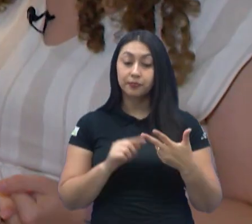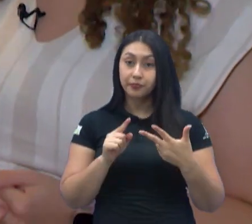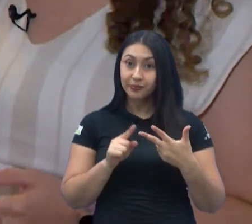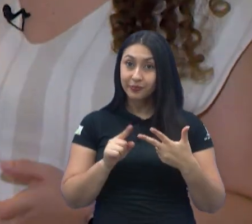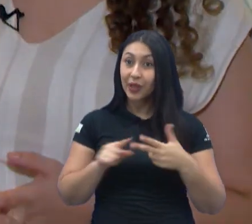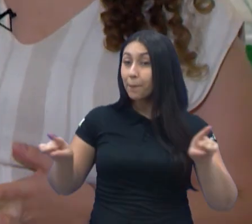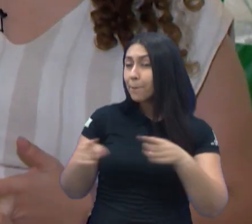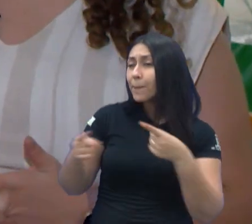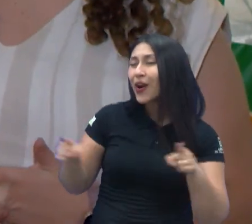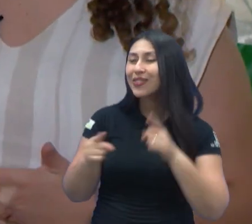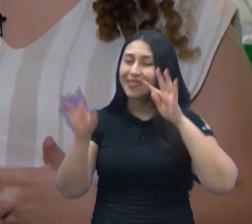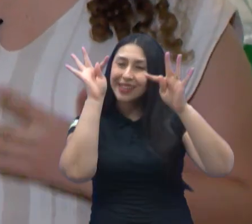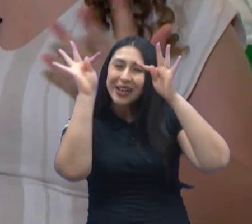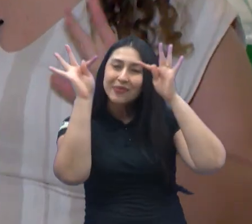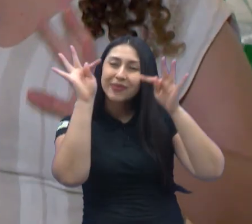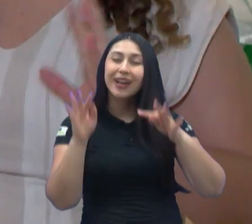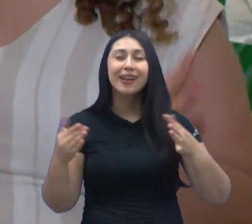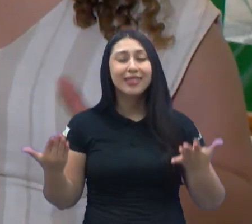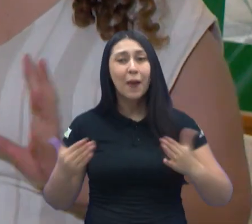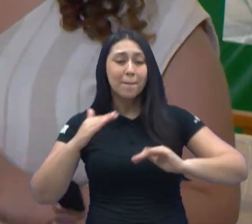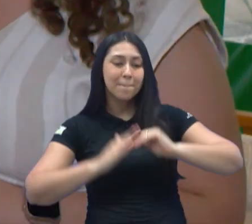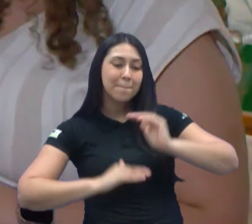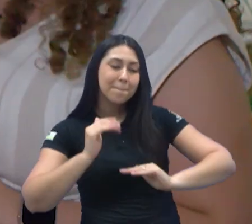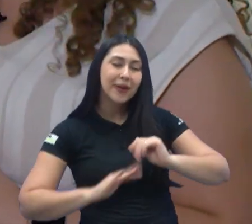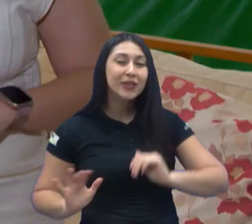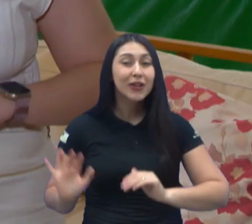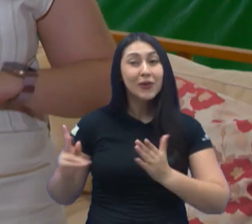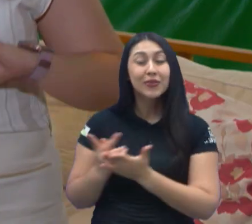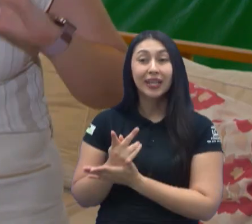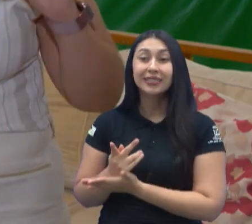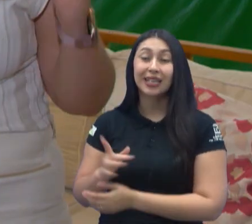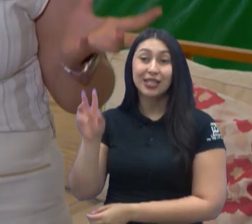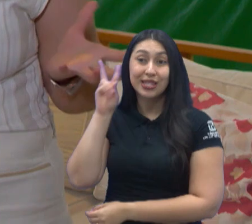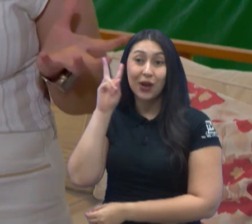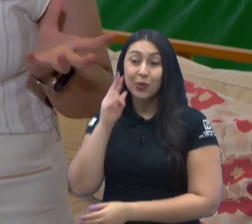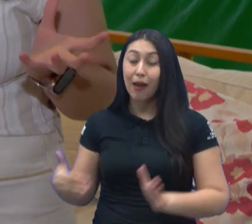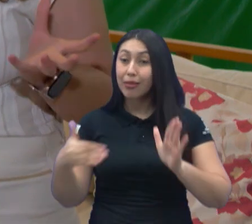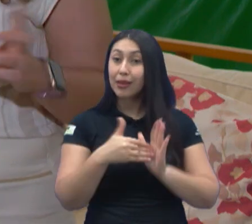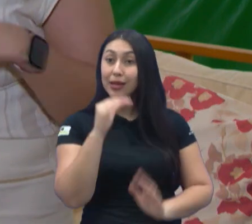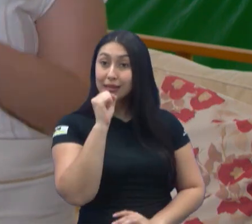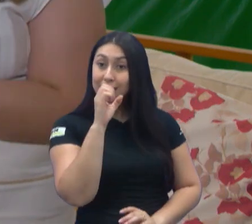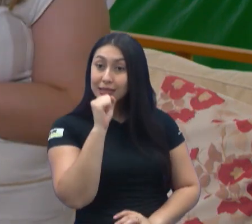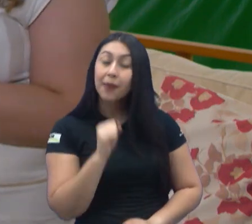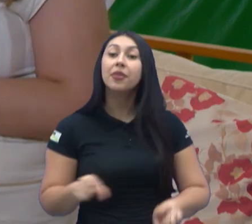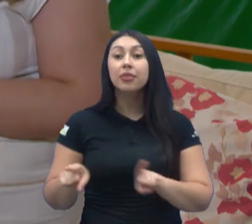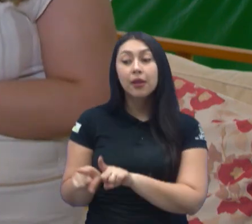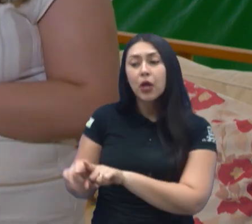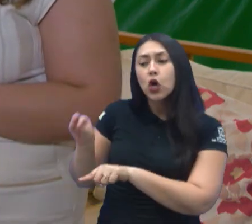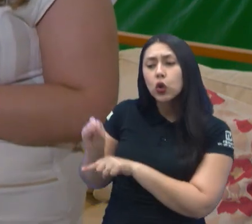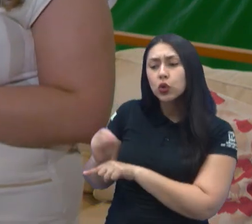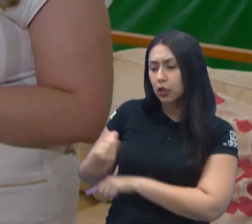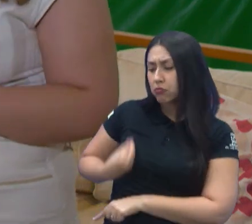musicoterapeuta, né? Então, são atividades que acontecem ali de segunda a sábado. Então, a gente tem o cuidado longitudinal e a gente tem a prática